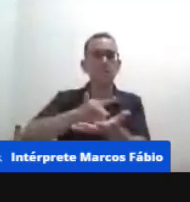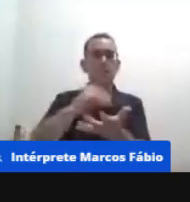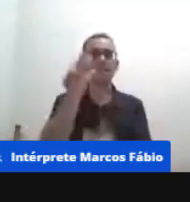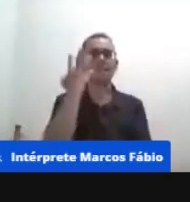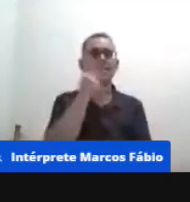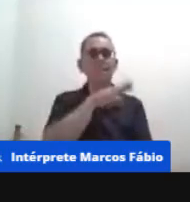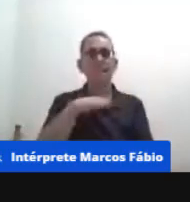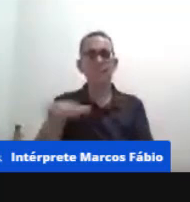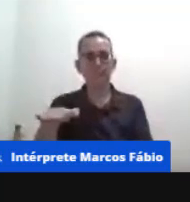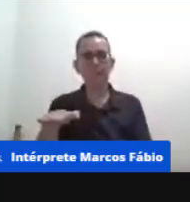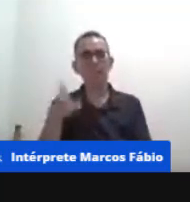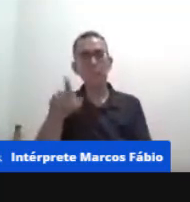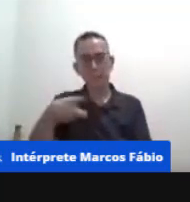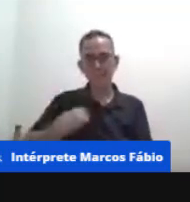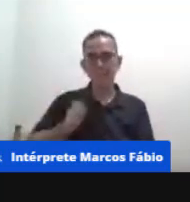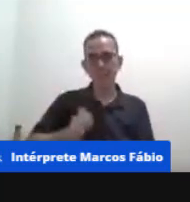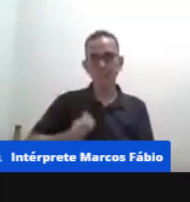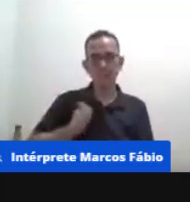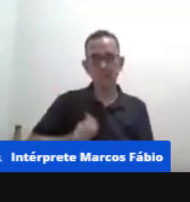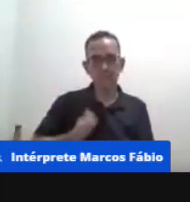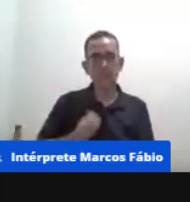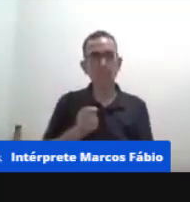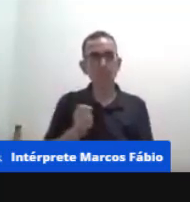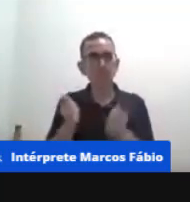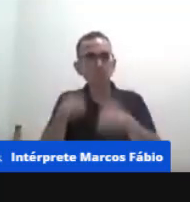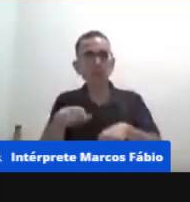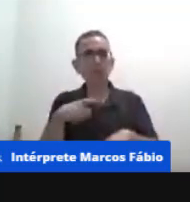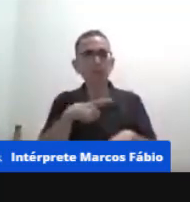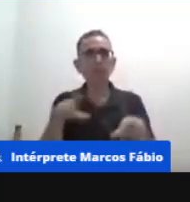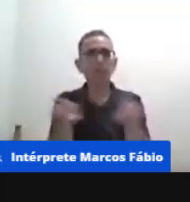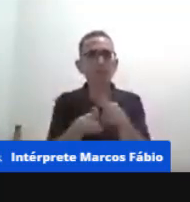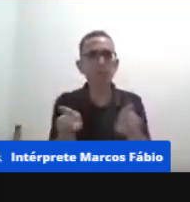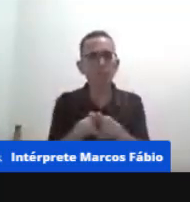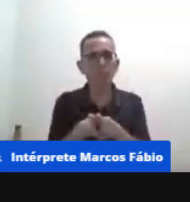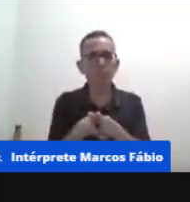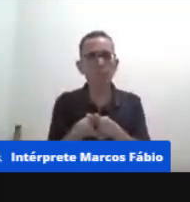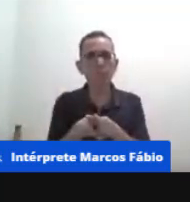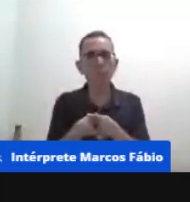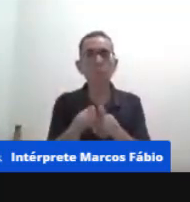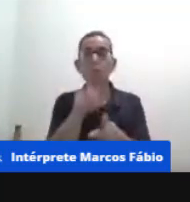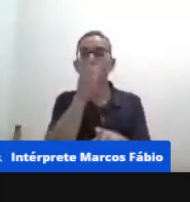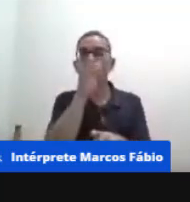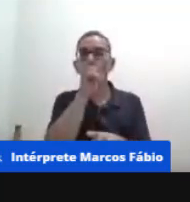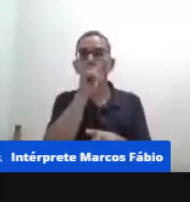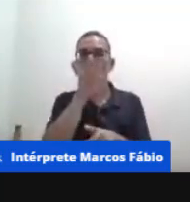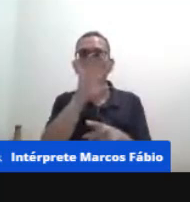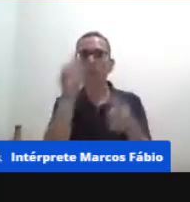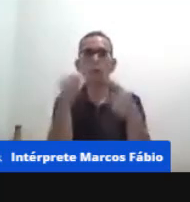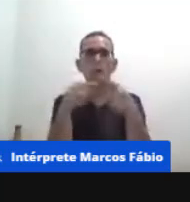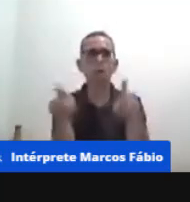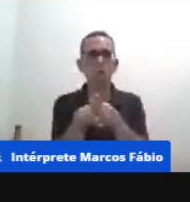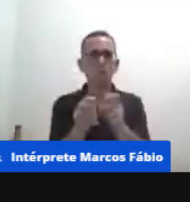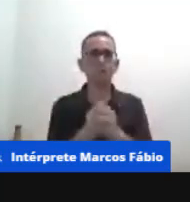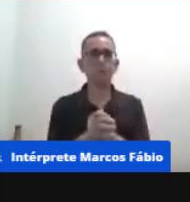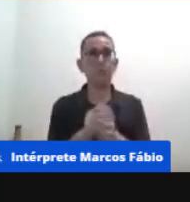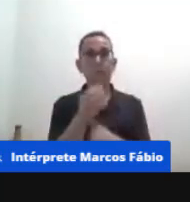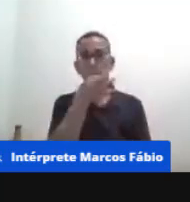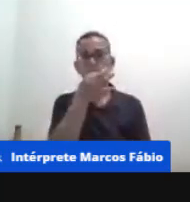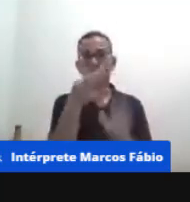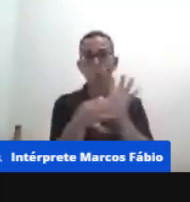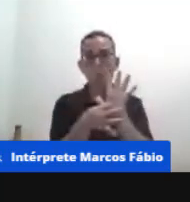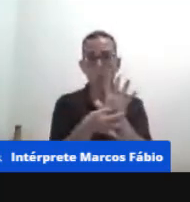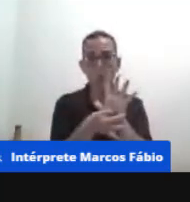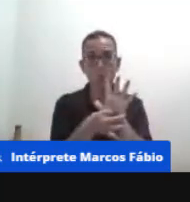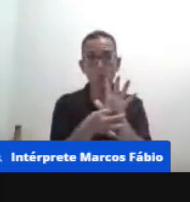criança, dessa vivência que ela pode ter, até com a figura paterna mesmo. Então, eu trouxe isso de